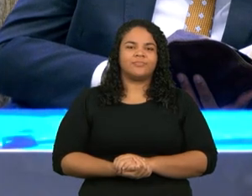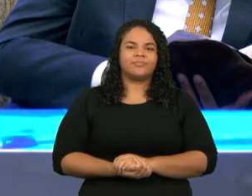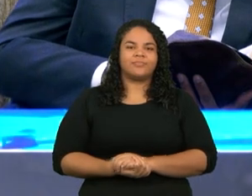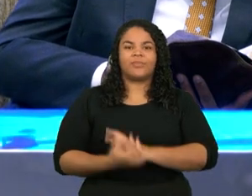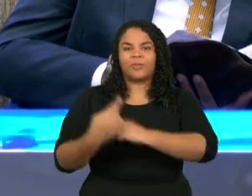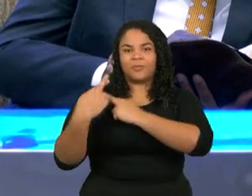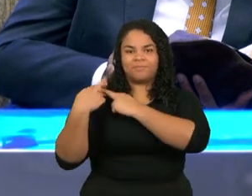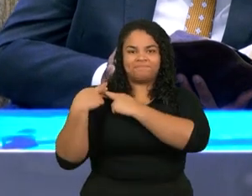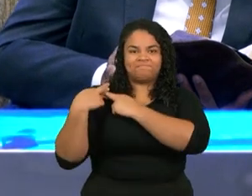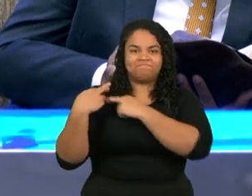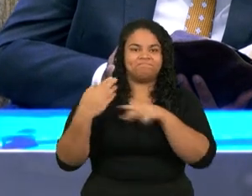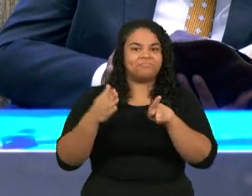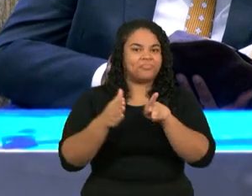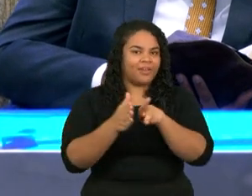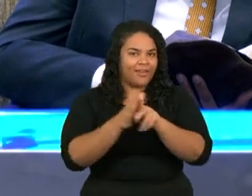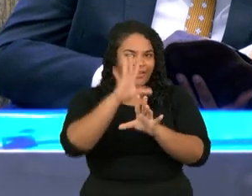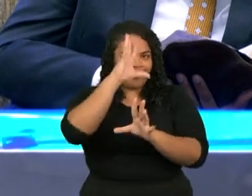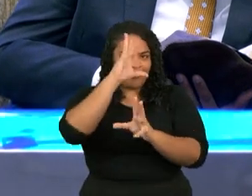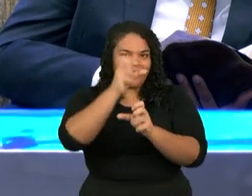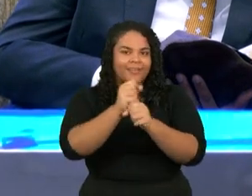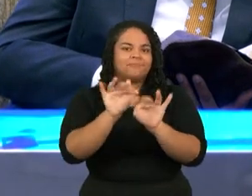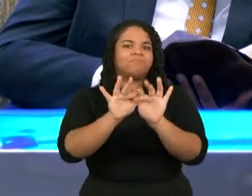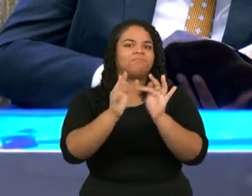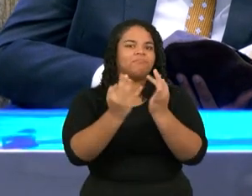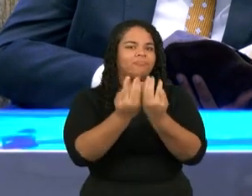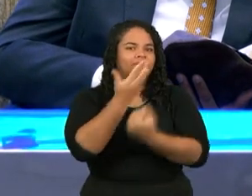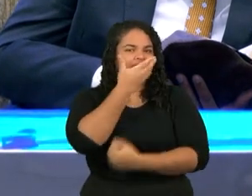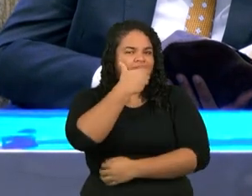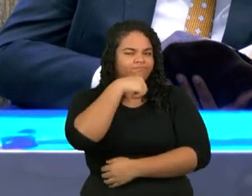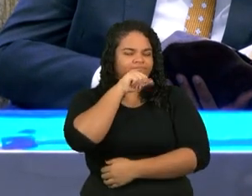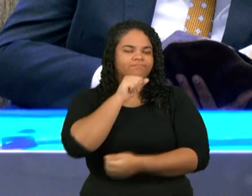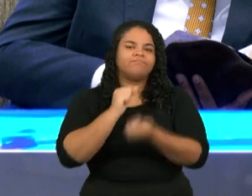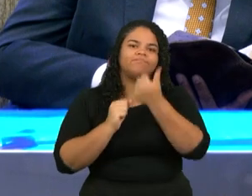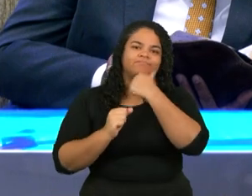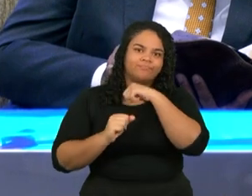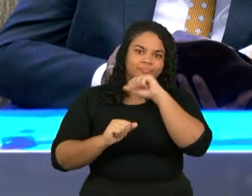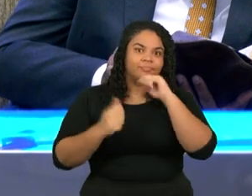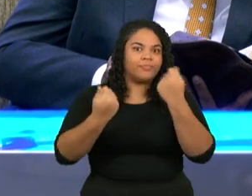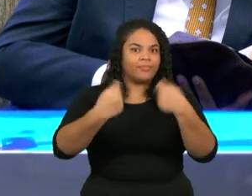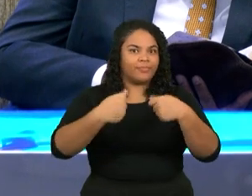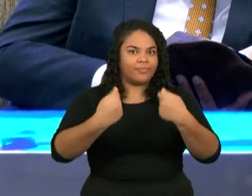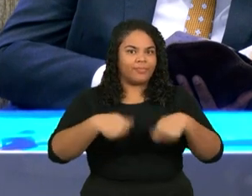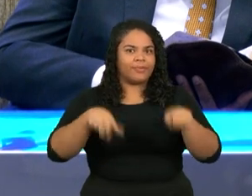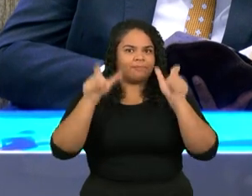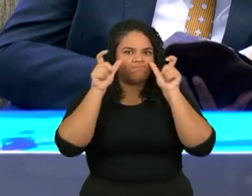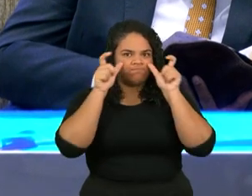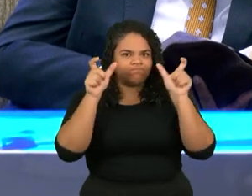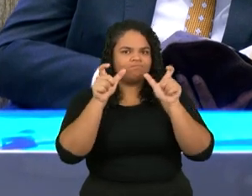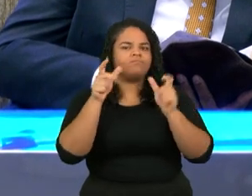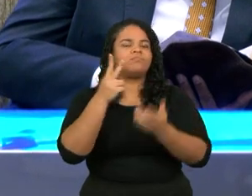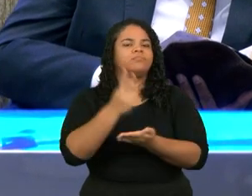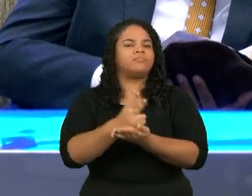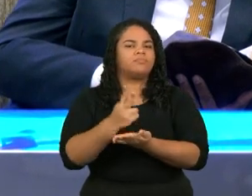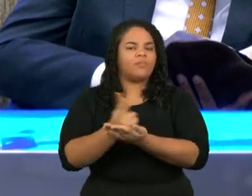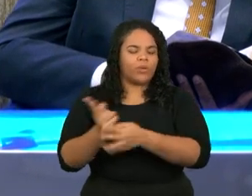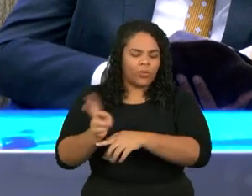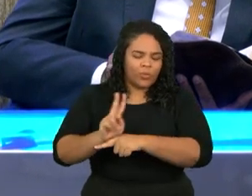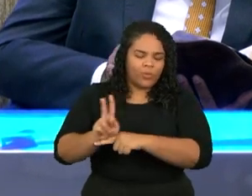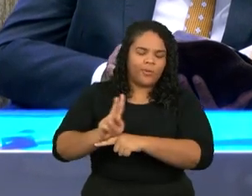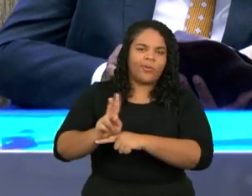pais temos em vigiar como um Atalaia